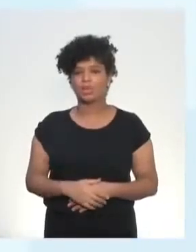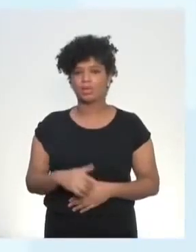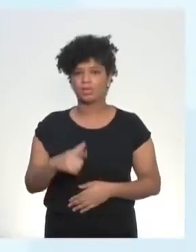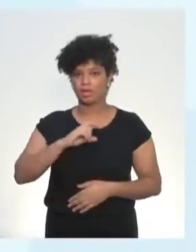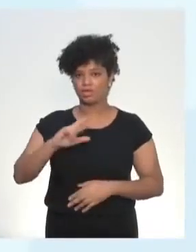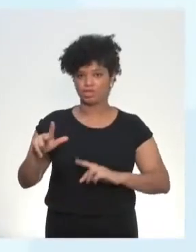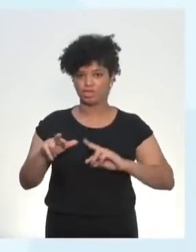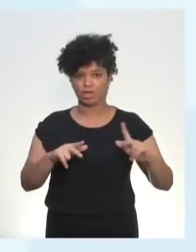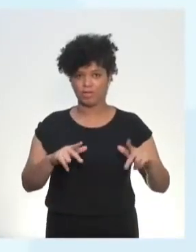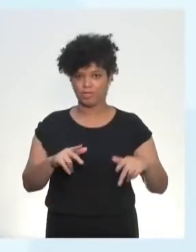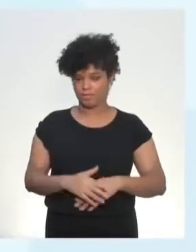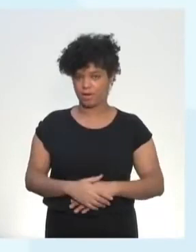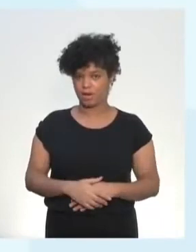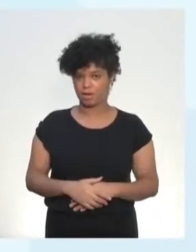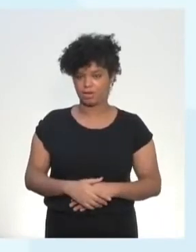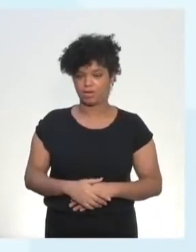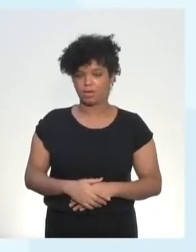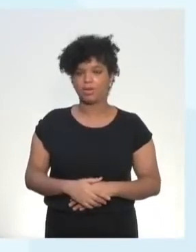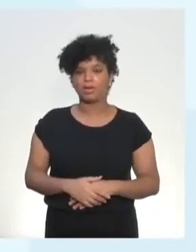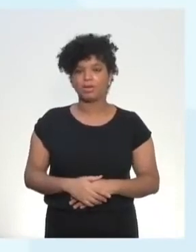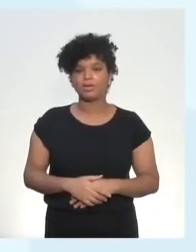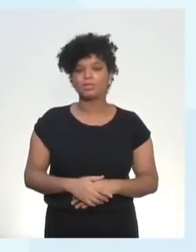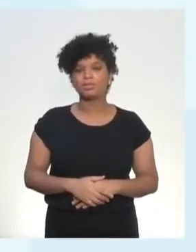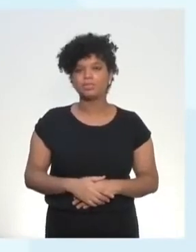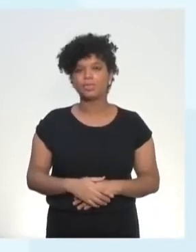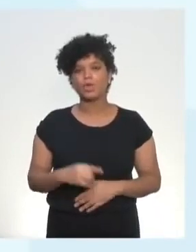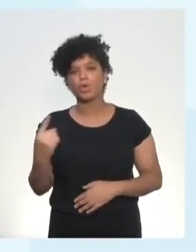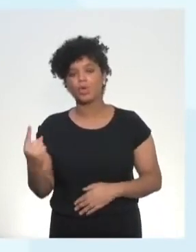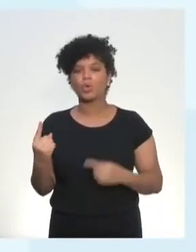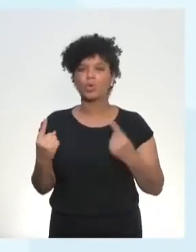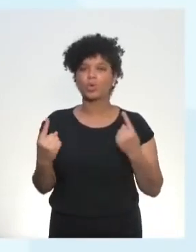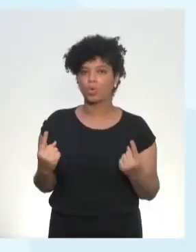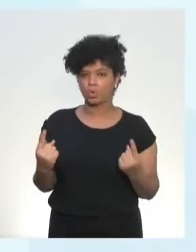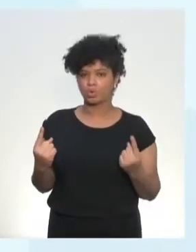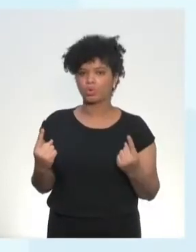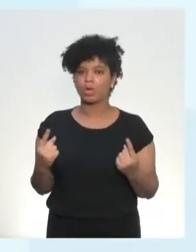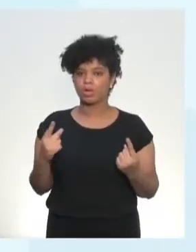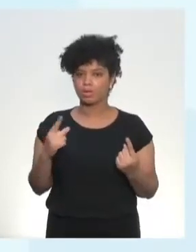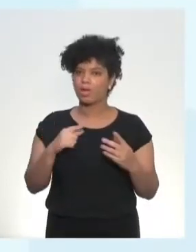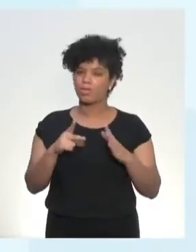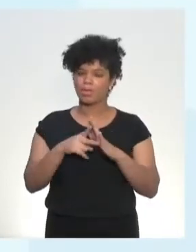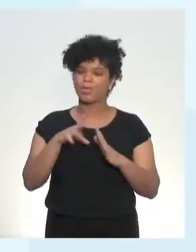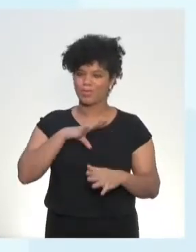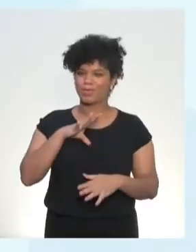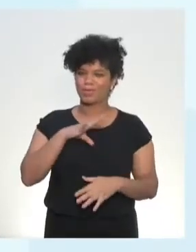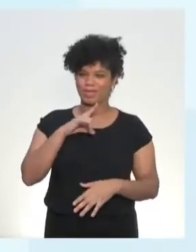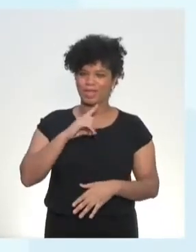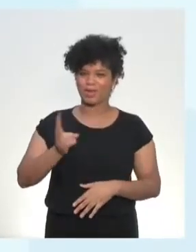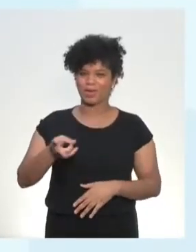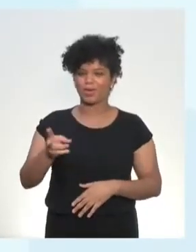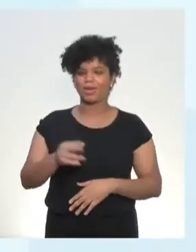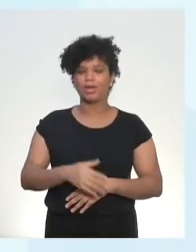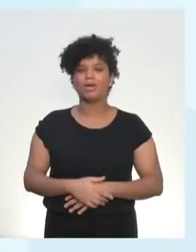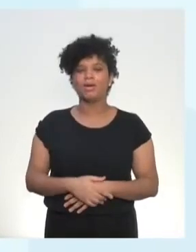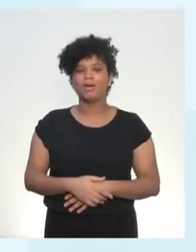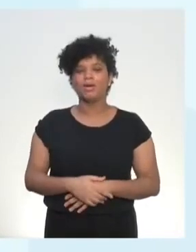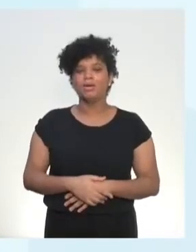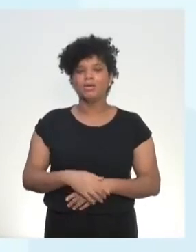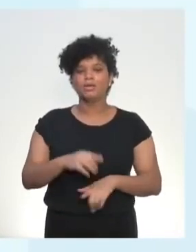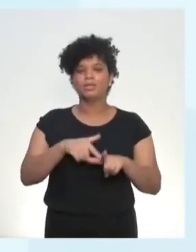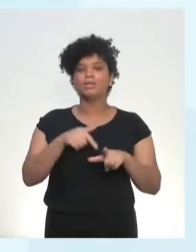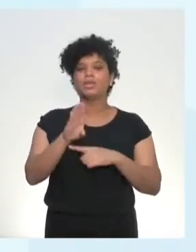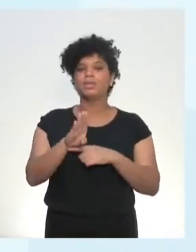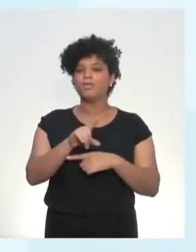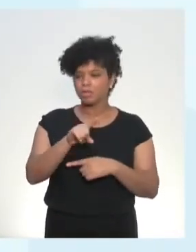between, diferença entre, né? Entre uma coisa e outra, é a estrutura que a gente em português. A B, o pessoal